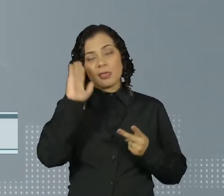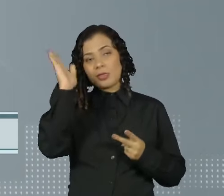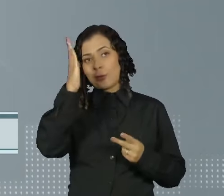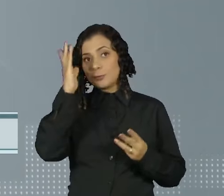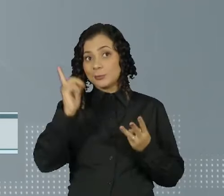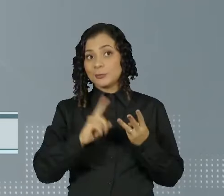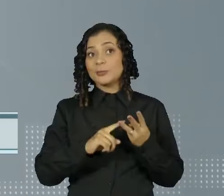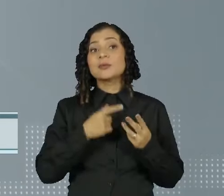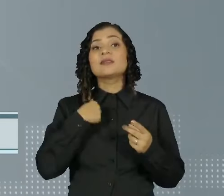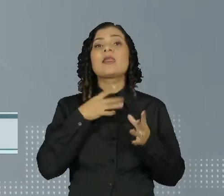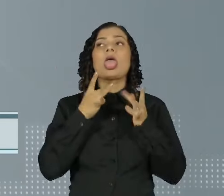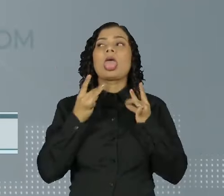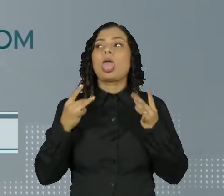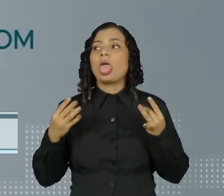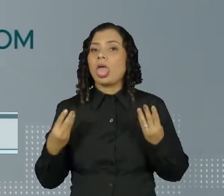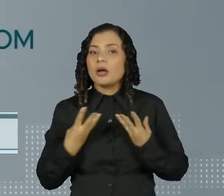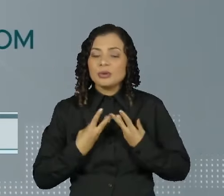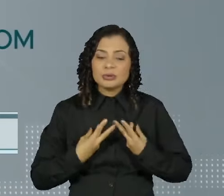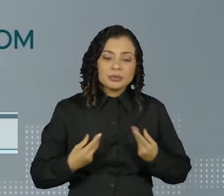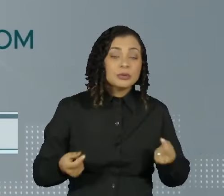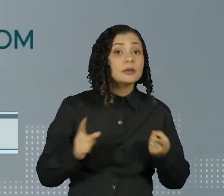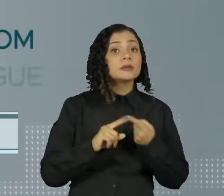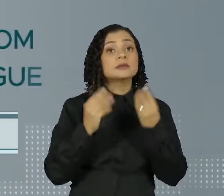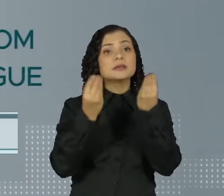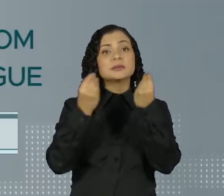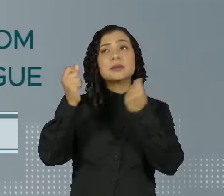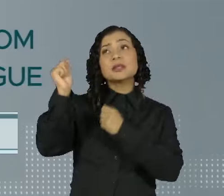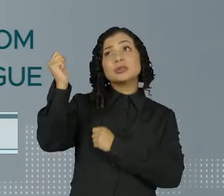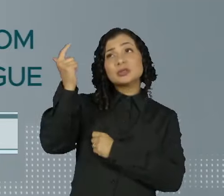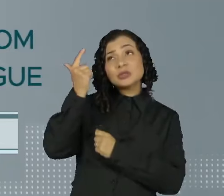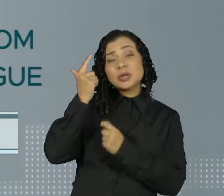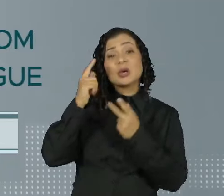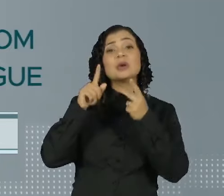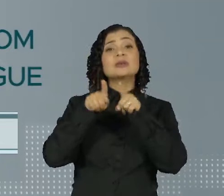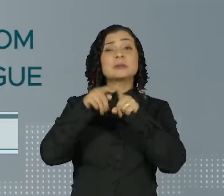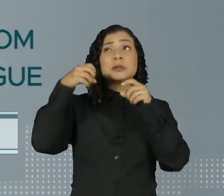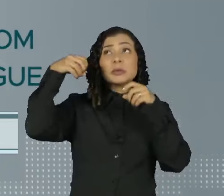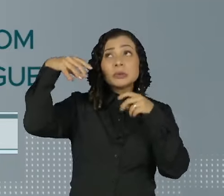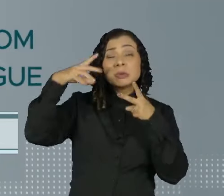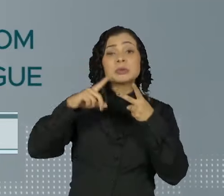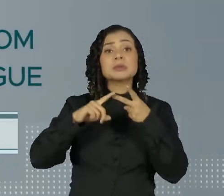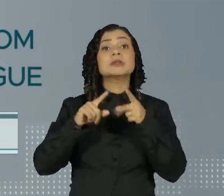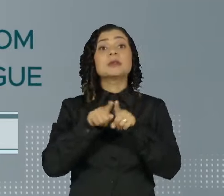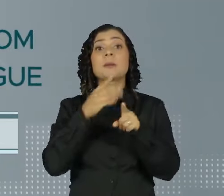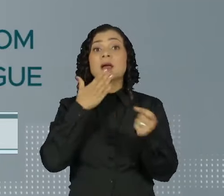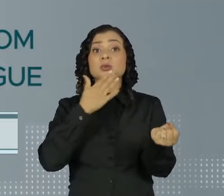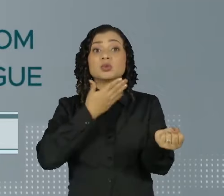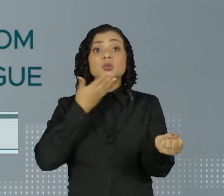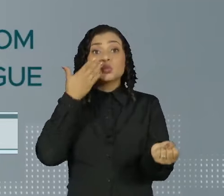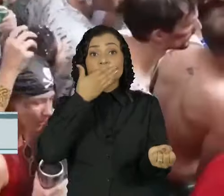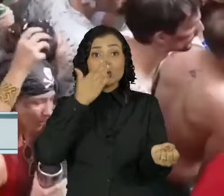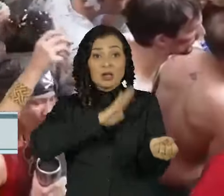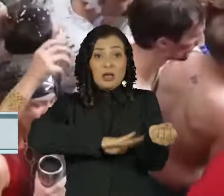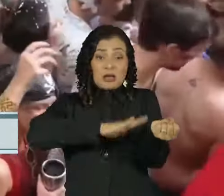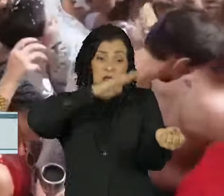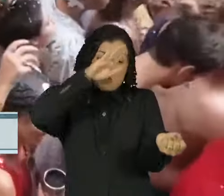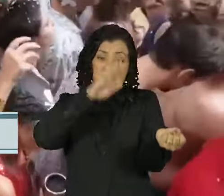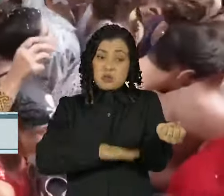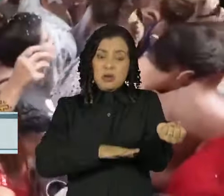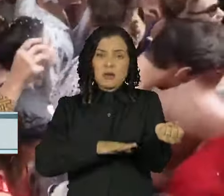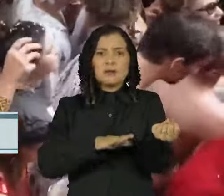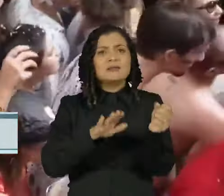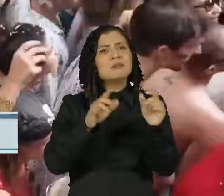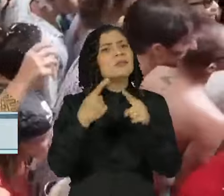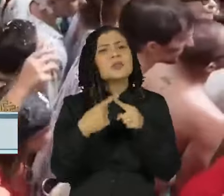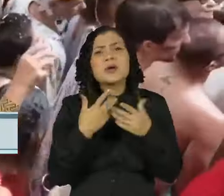tontura, desidratação, sensibilidade à luz e ao som e hipoglicemia, a queda do açúcar no sangue. Mas afinal, por que